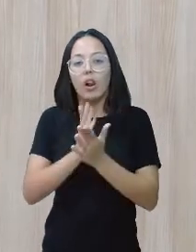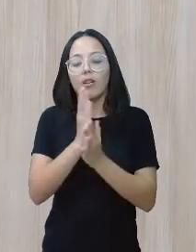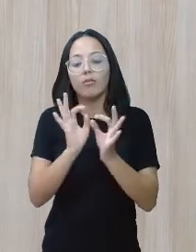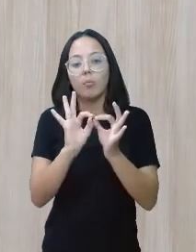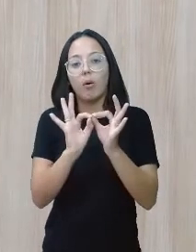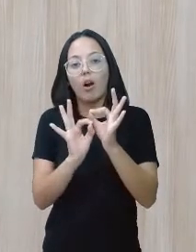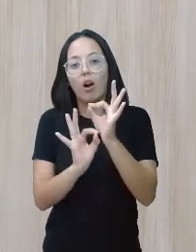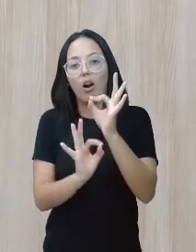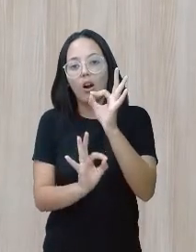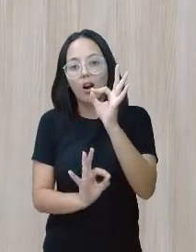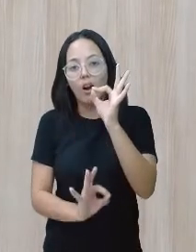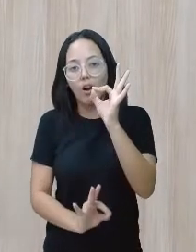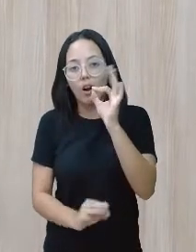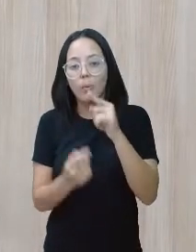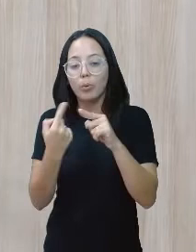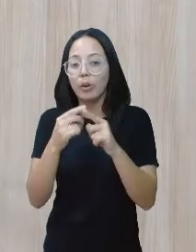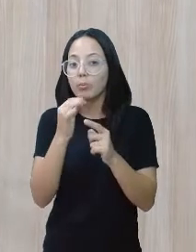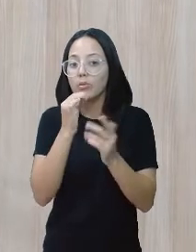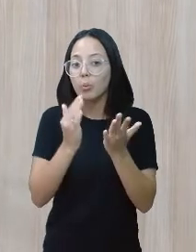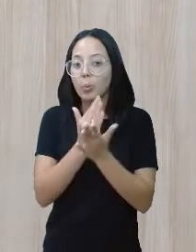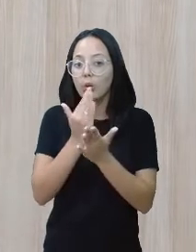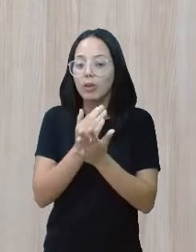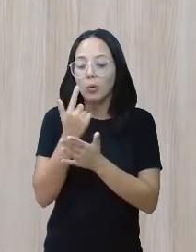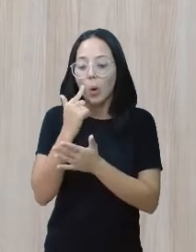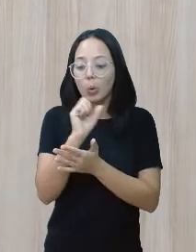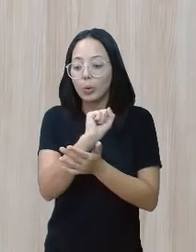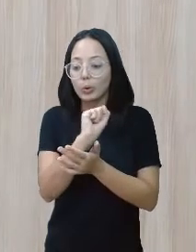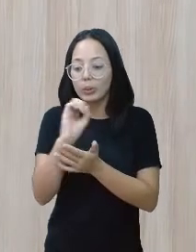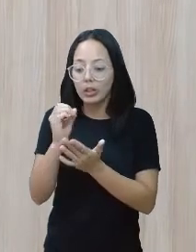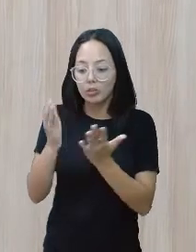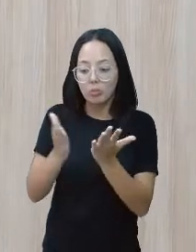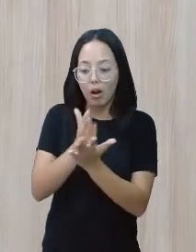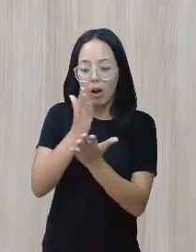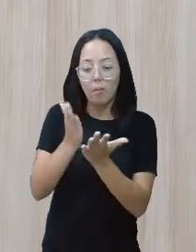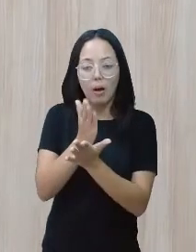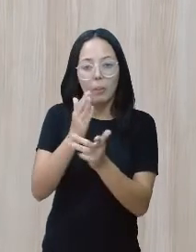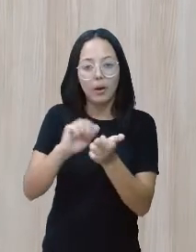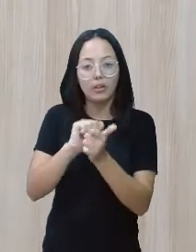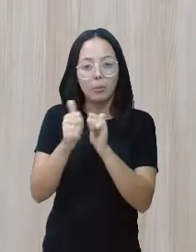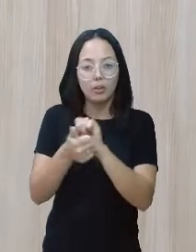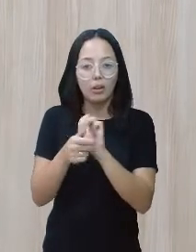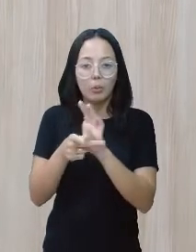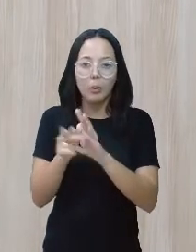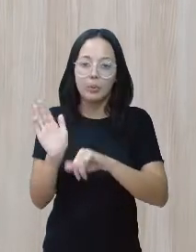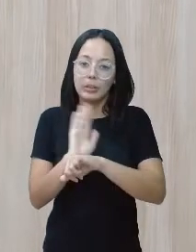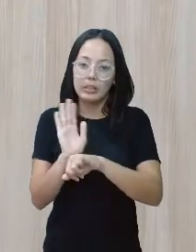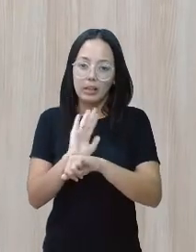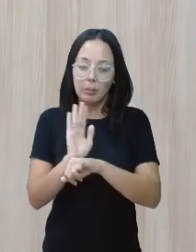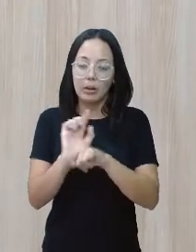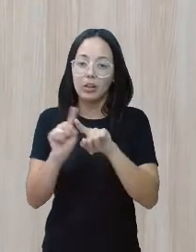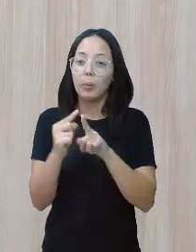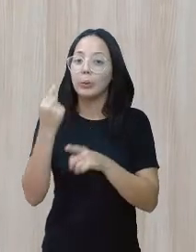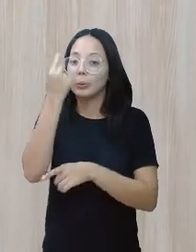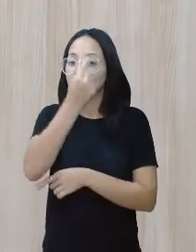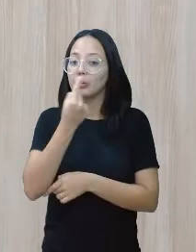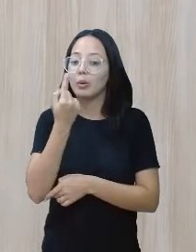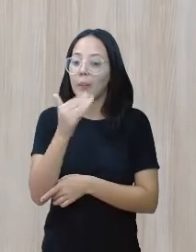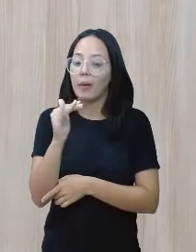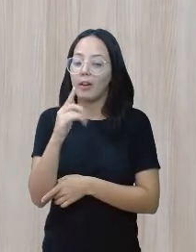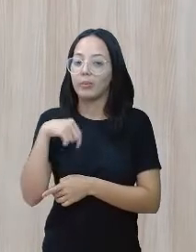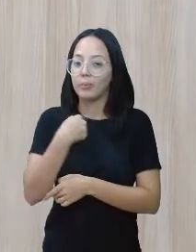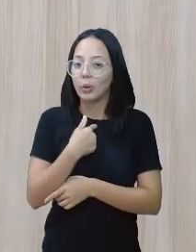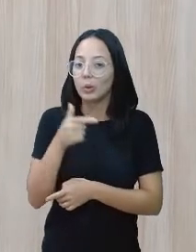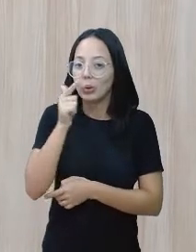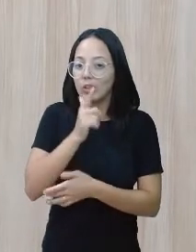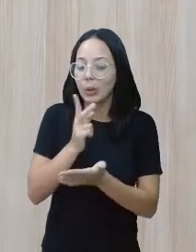Imagina um livro de 800 páginas sendo adaptado para o cinema, em um filme de 1h30. Será que a gente vai